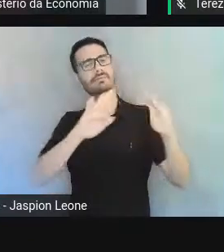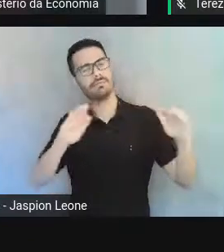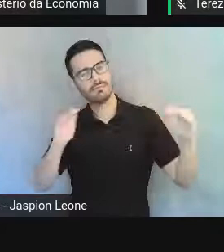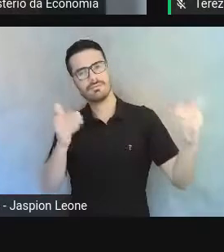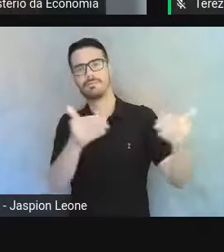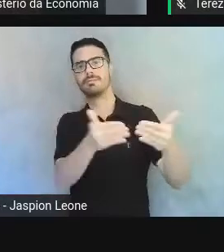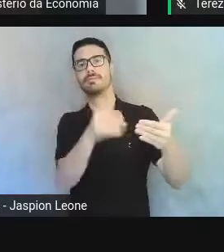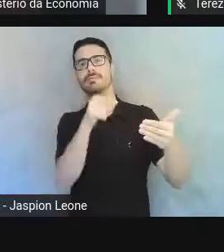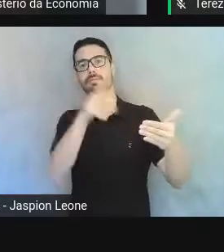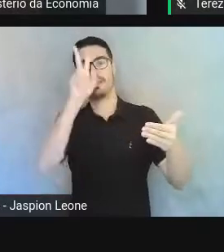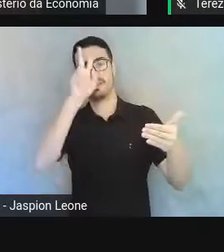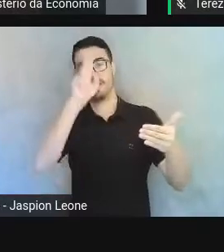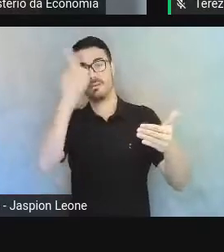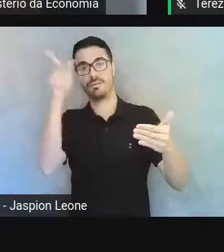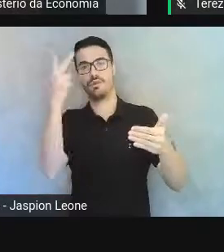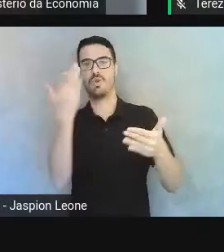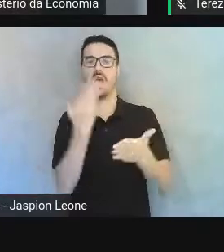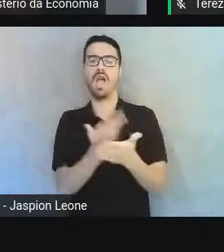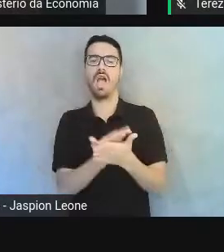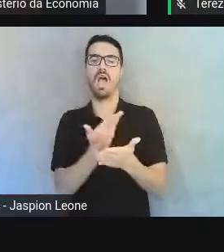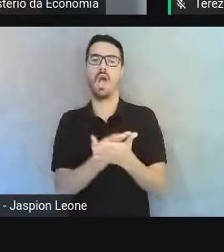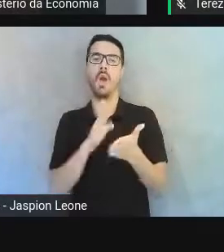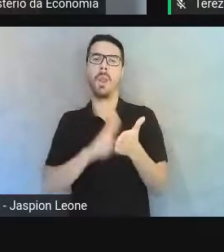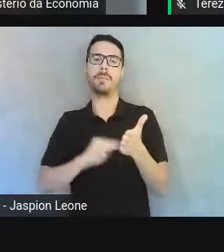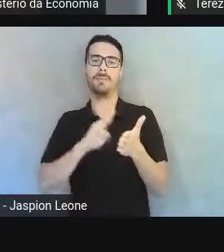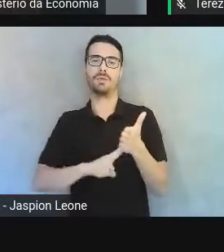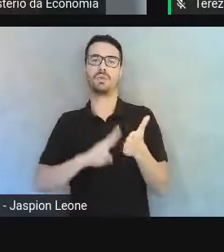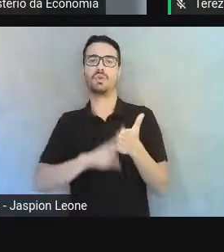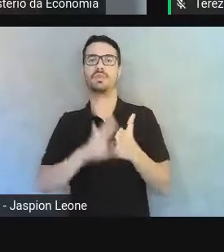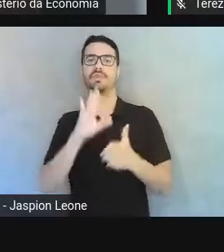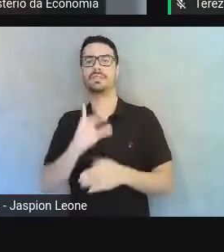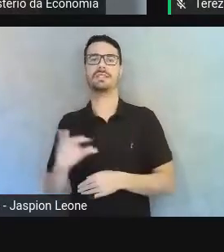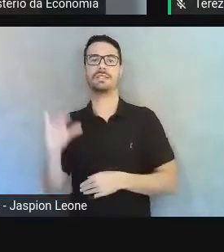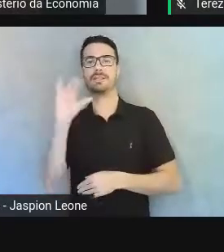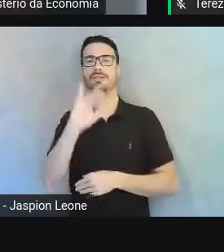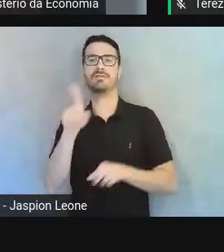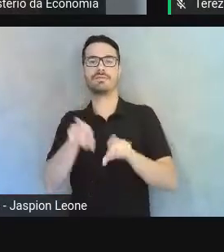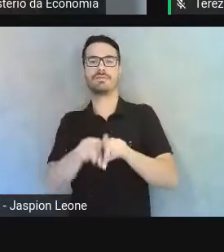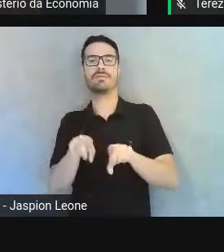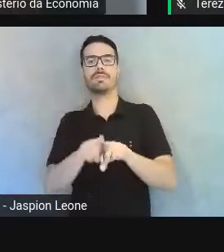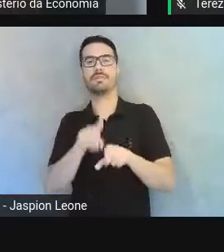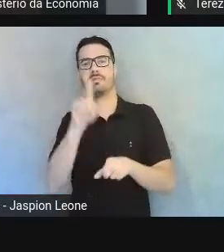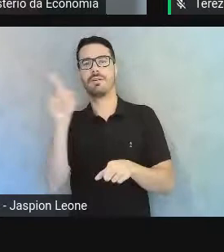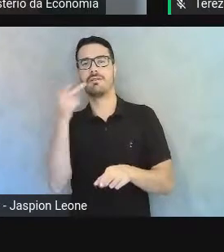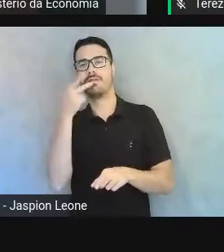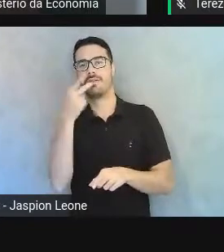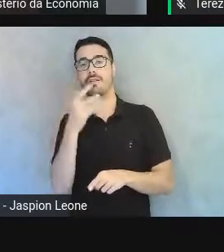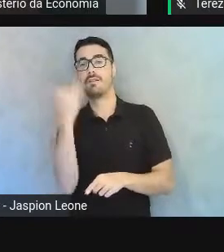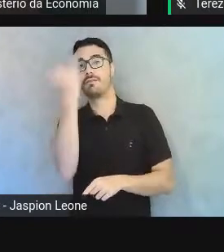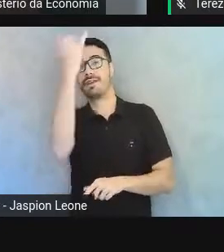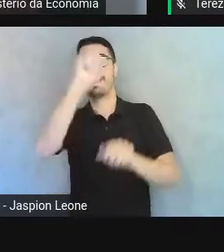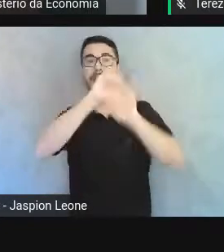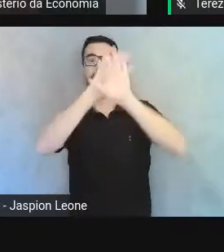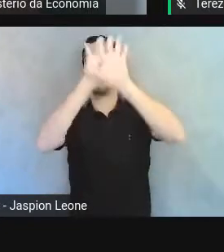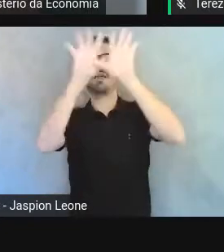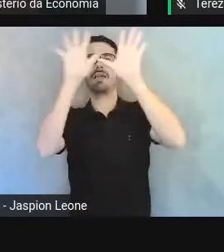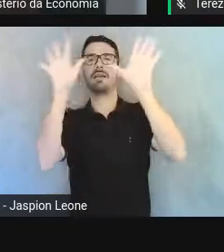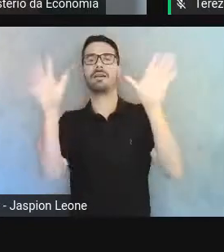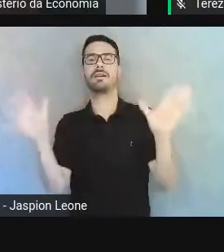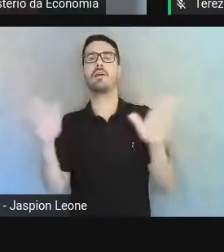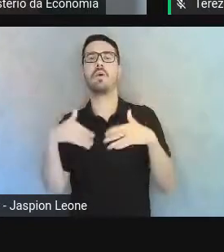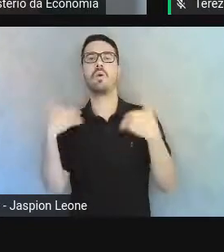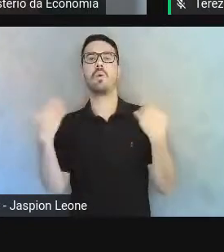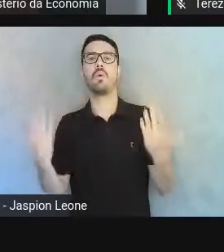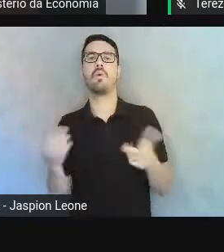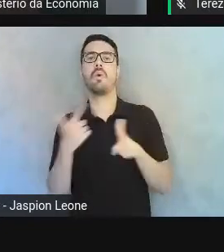você, Terezinha, nas suas aulas sobre metodologia, enfatizando a importância de ter muita clareza sobre o problema